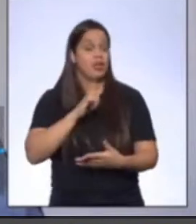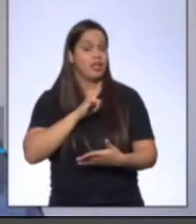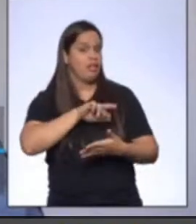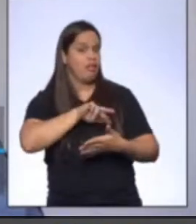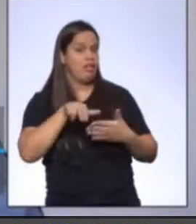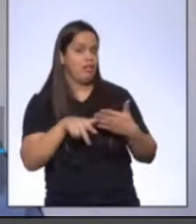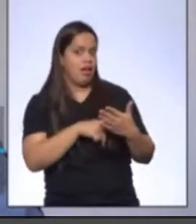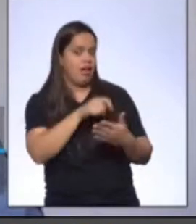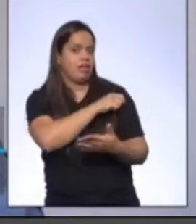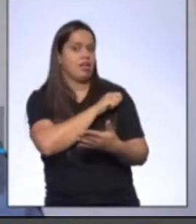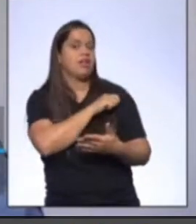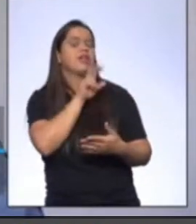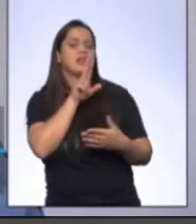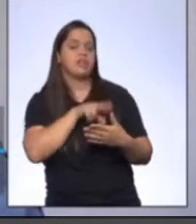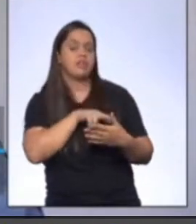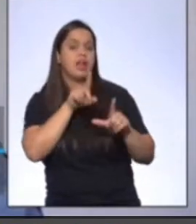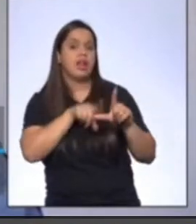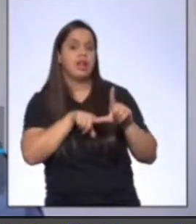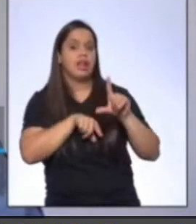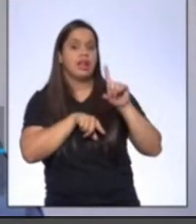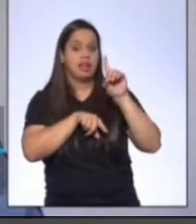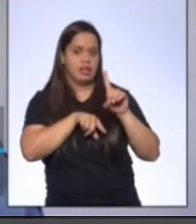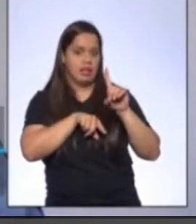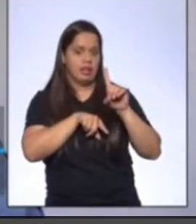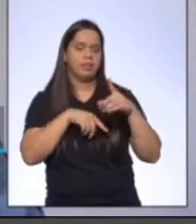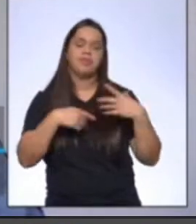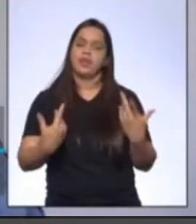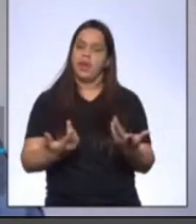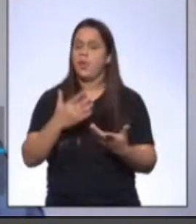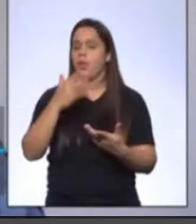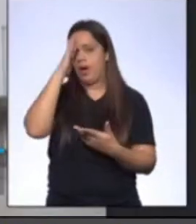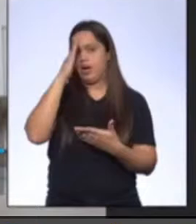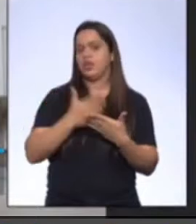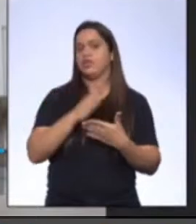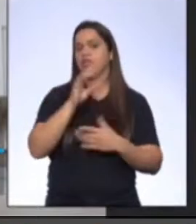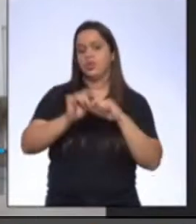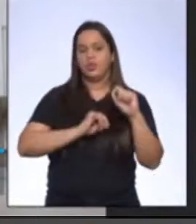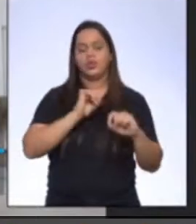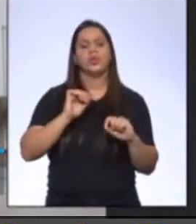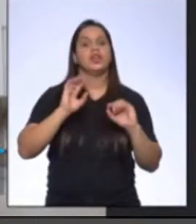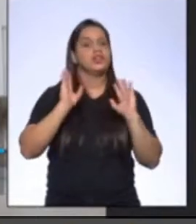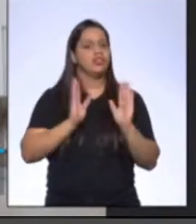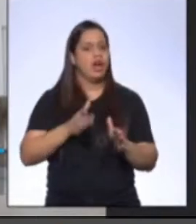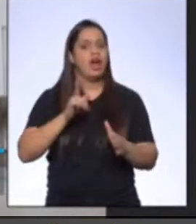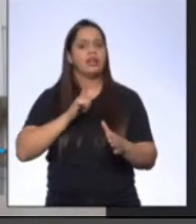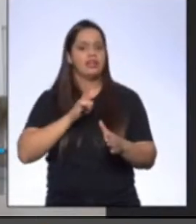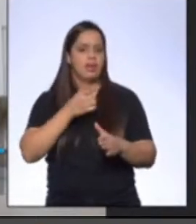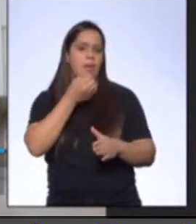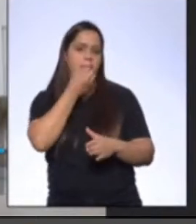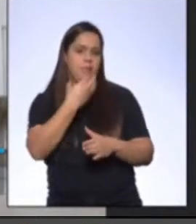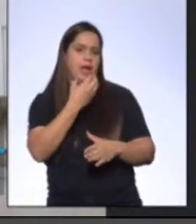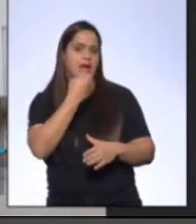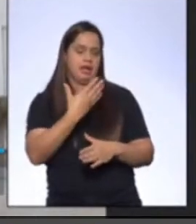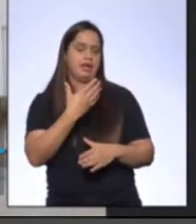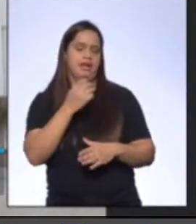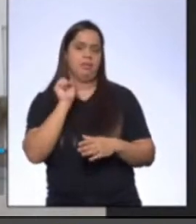alunos responderam a alternativa D. Eu acredito que estão assim, indo muito bem. Que bom.